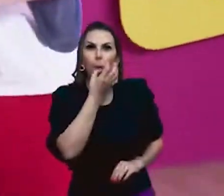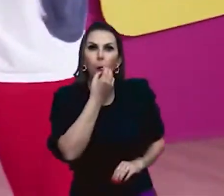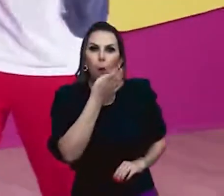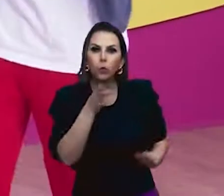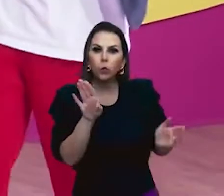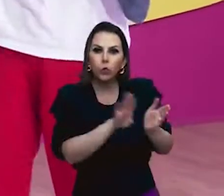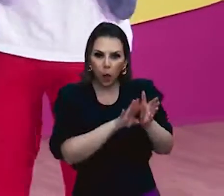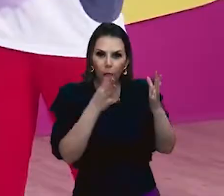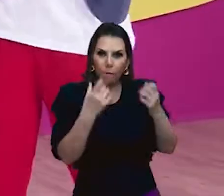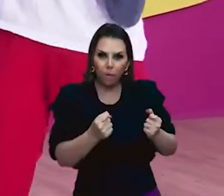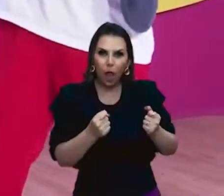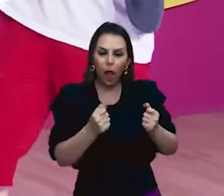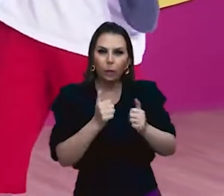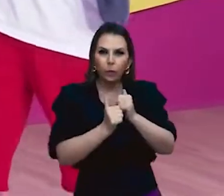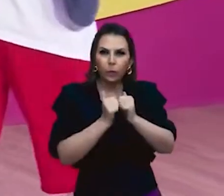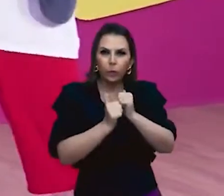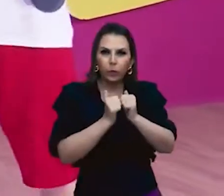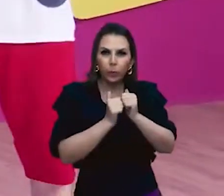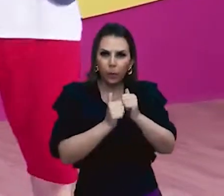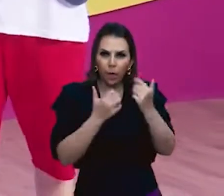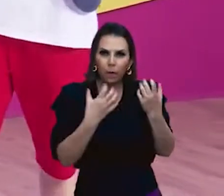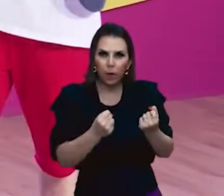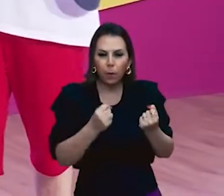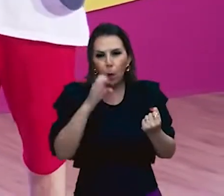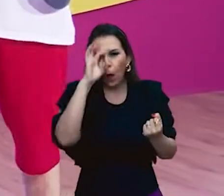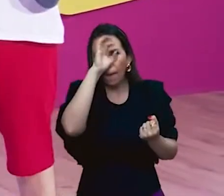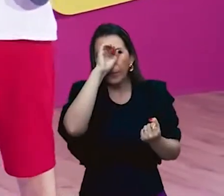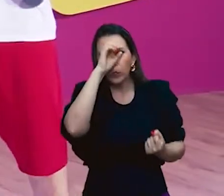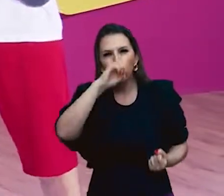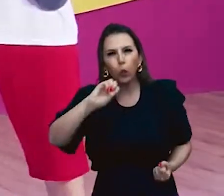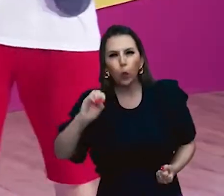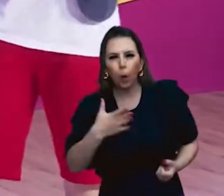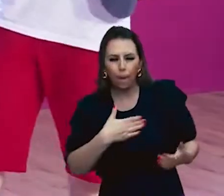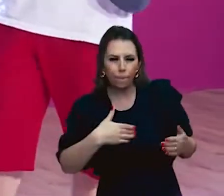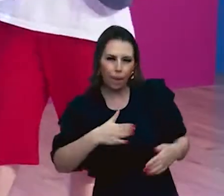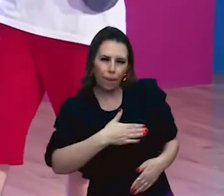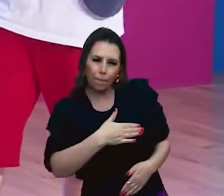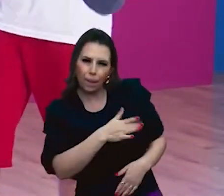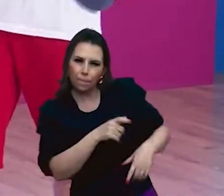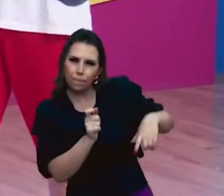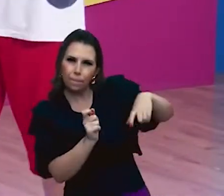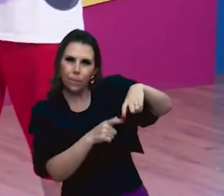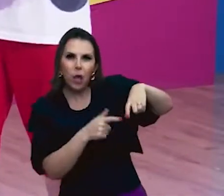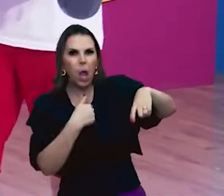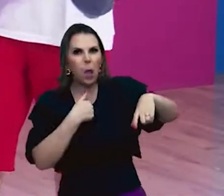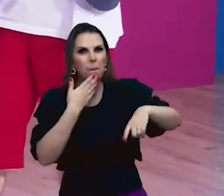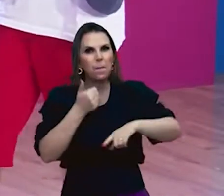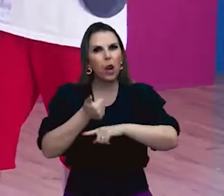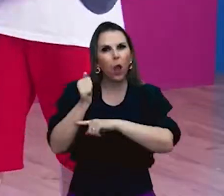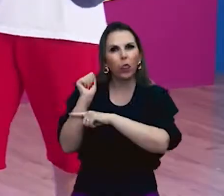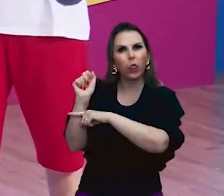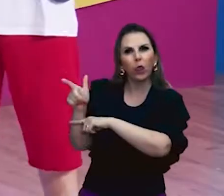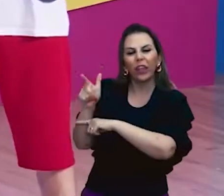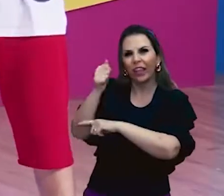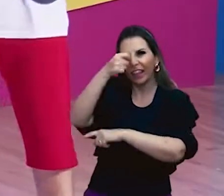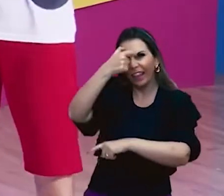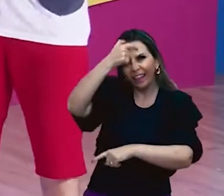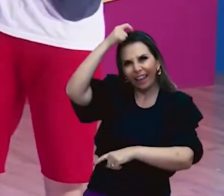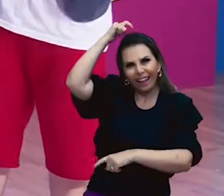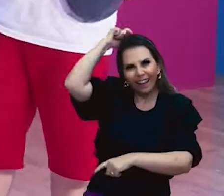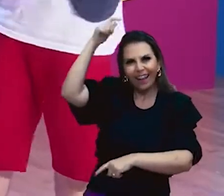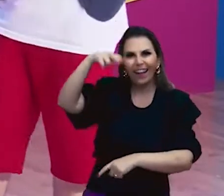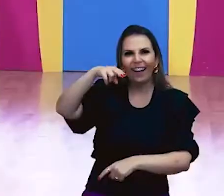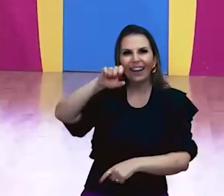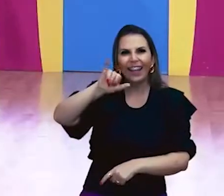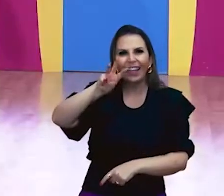Joga, que bom que você chegou. Vamos lá no campinho jogar bola. Eu aprendi com uma nova jogada. E ó, eu posso dizer com certeza que eu tô melhor que o Neymar. Vamos